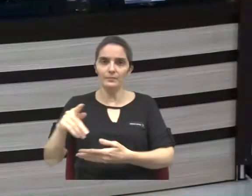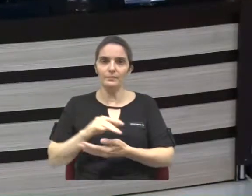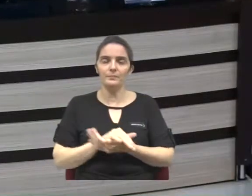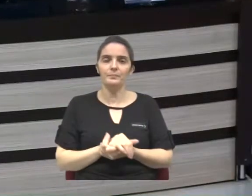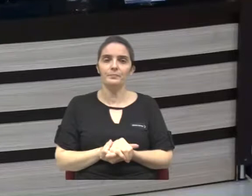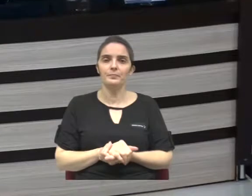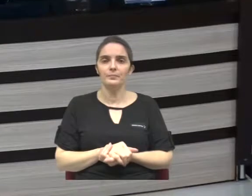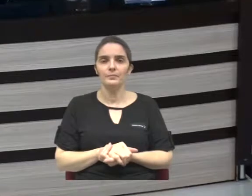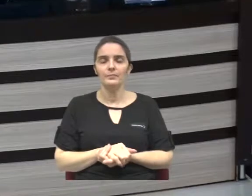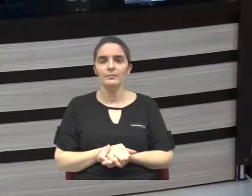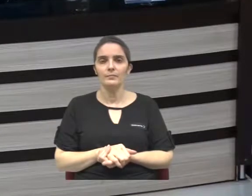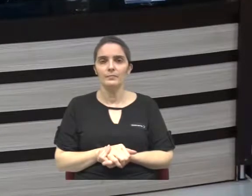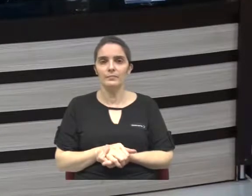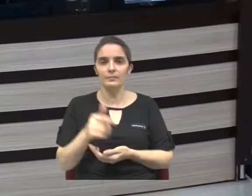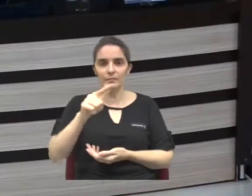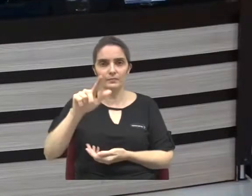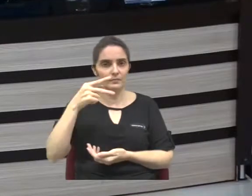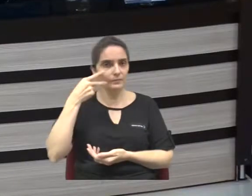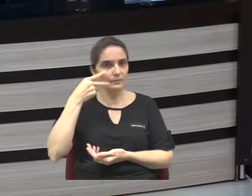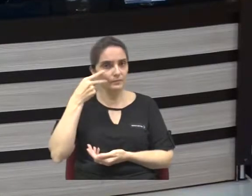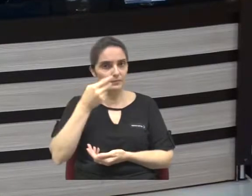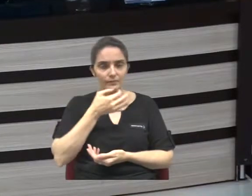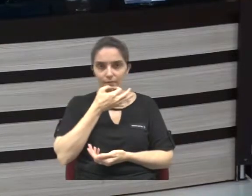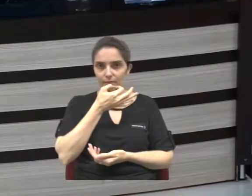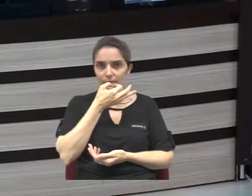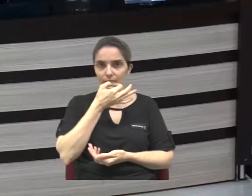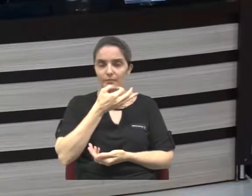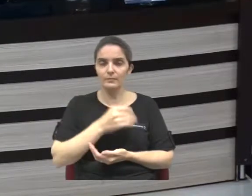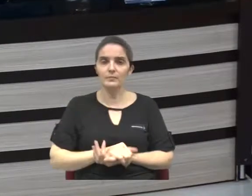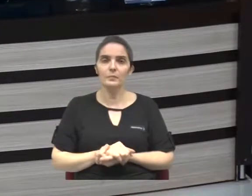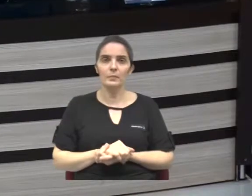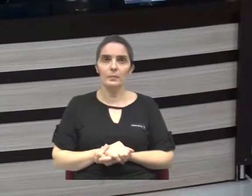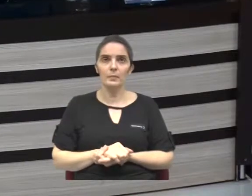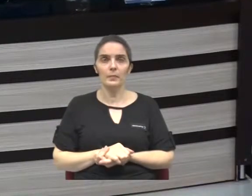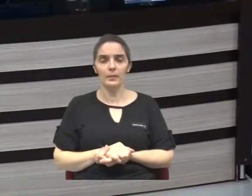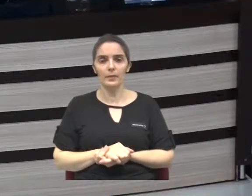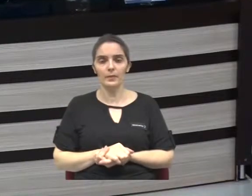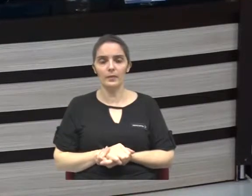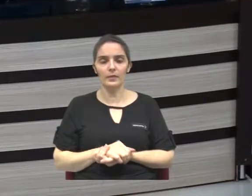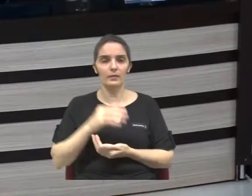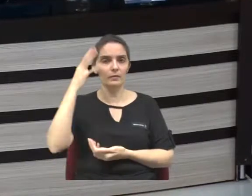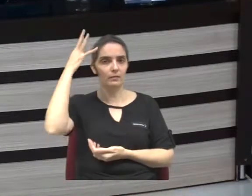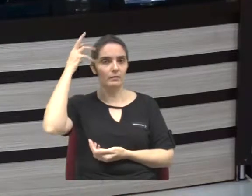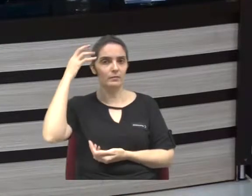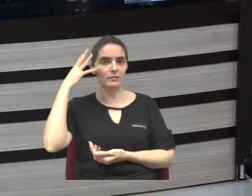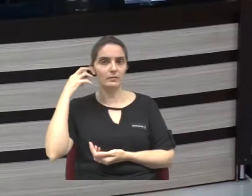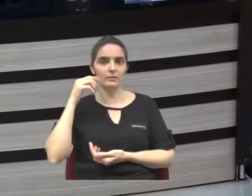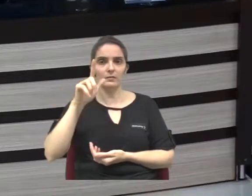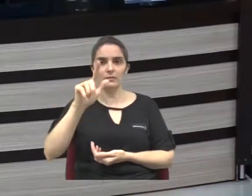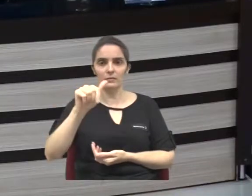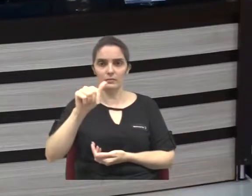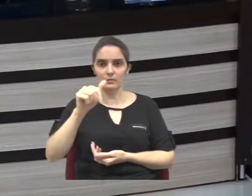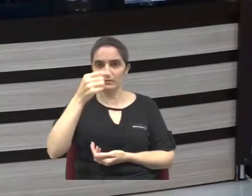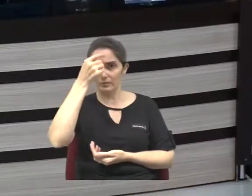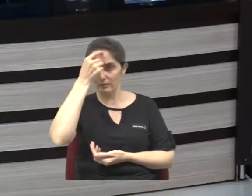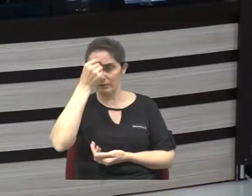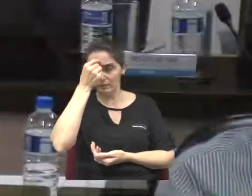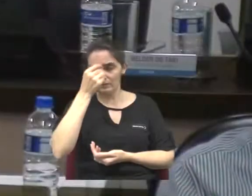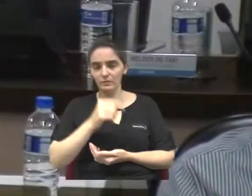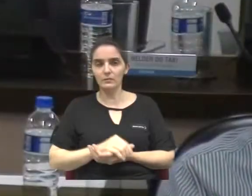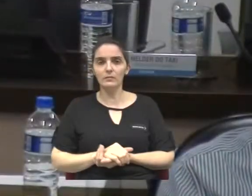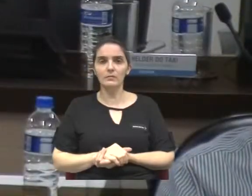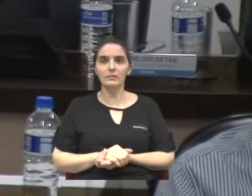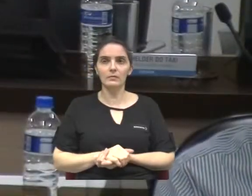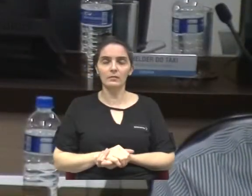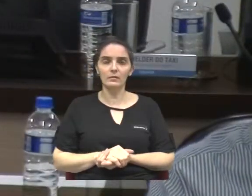Mais algum vereador? Desejo de escutar? Quero discutir. Vereadora Lu Bogo, depois vereador doutor Rafael Camargo. Senhor